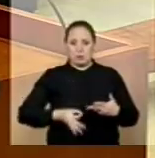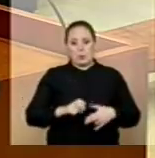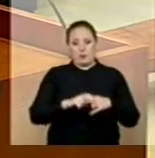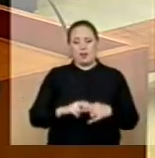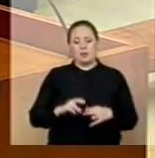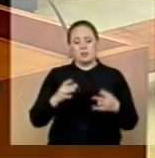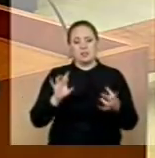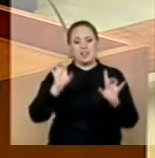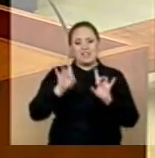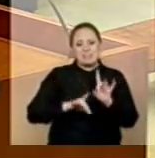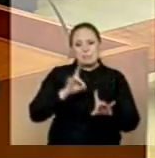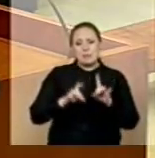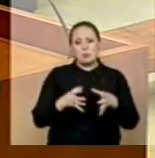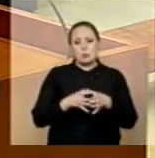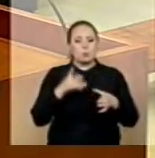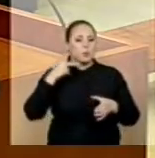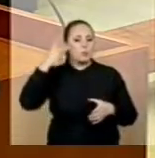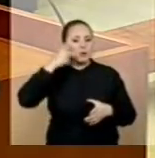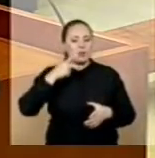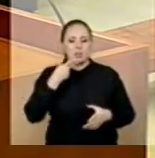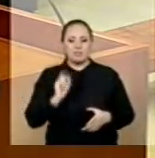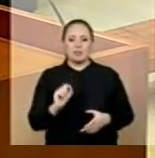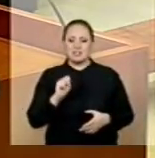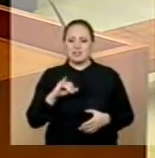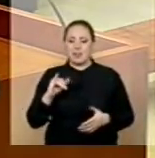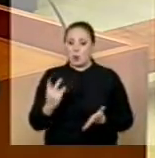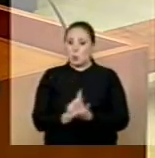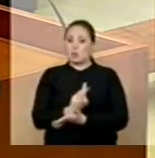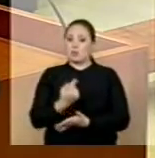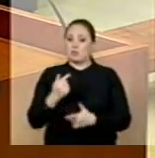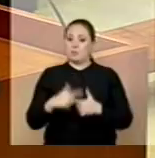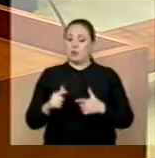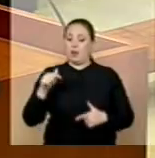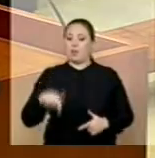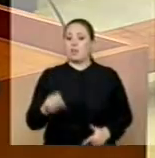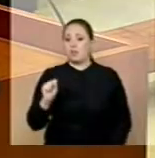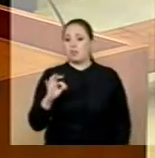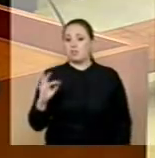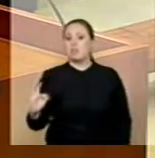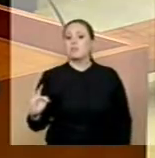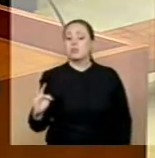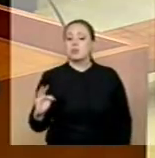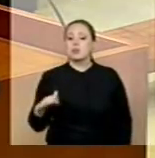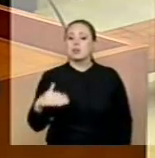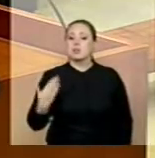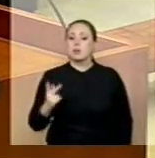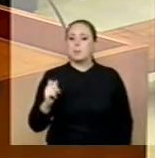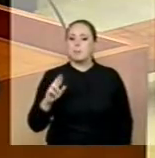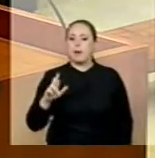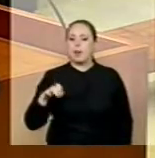específicos agentes políticos, está-se falando de eventual excesso dessa Corte. E aí o parlamento não teria a